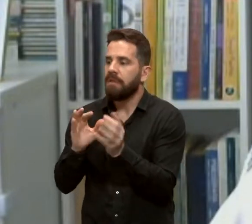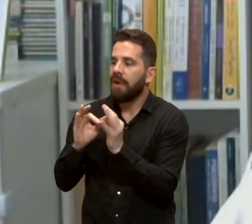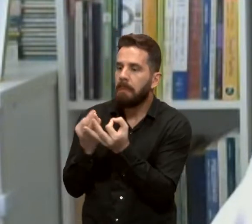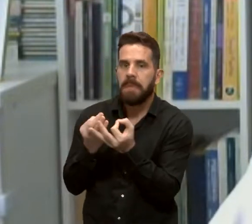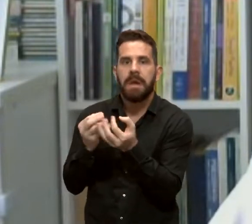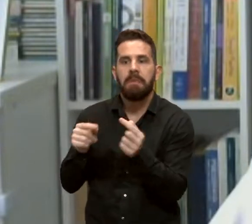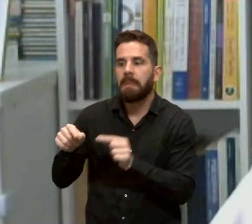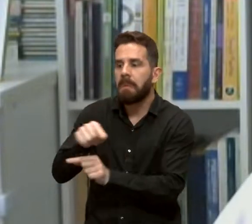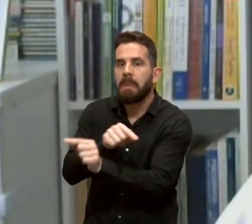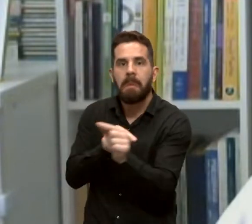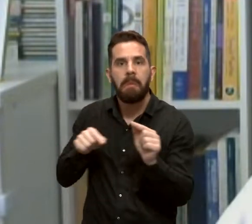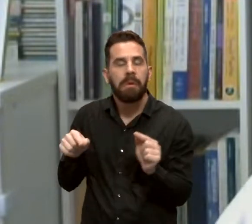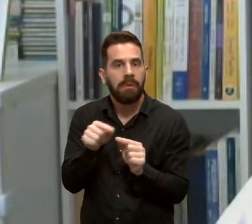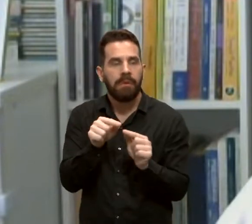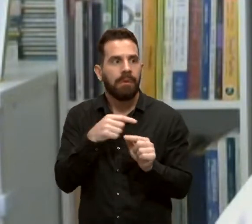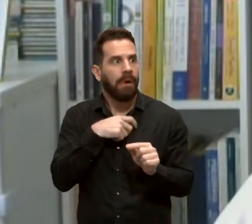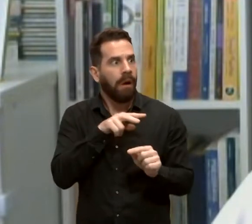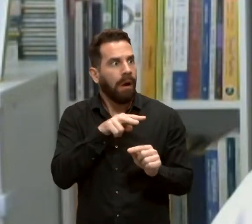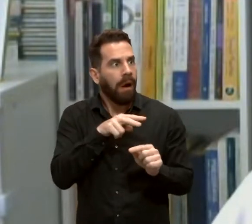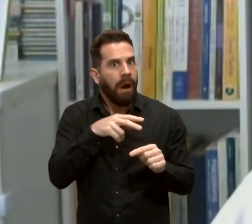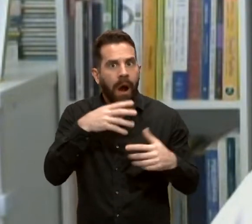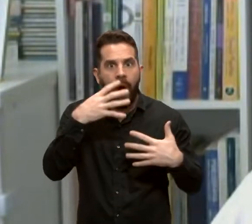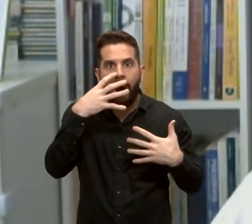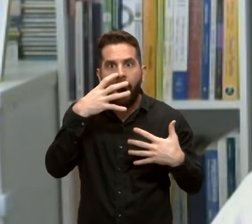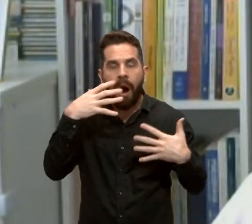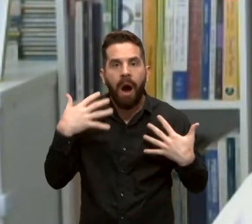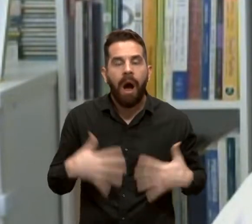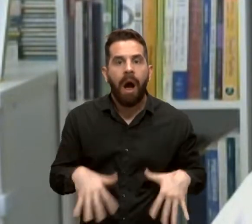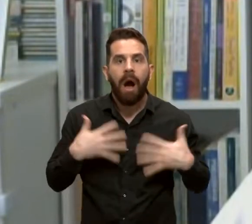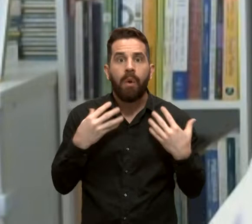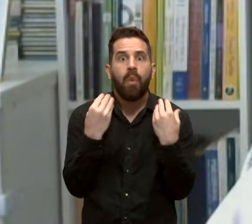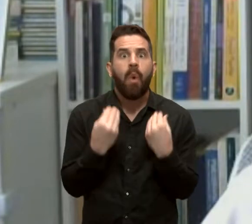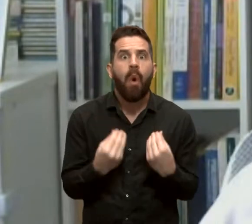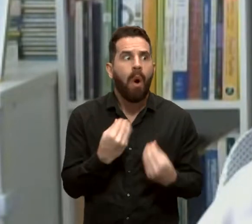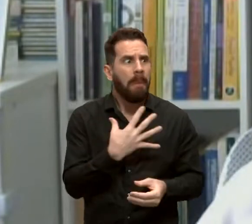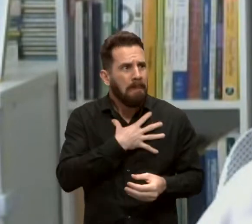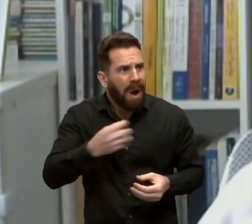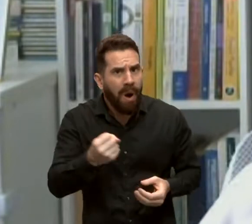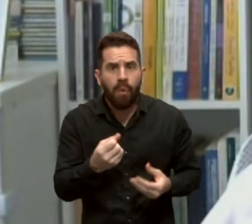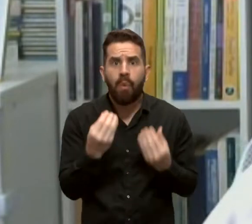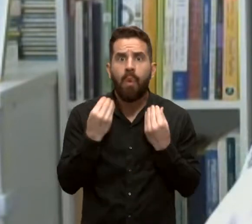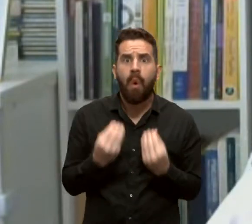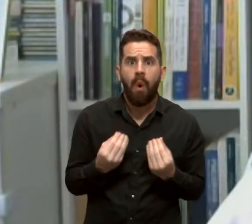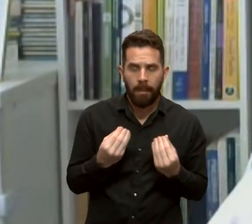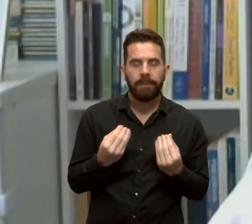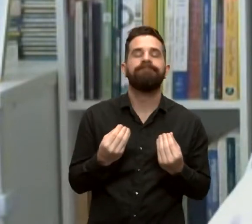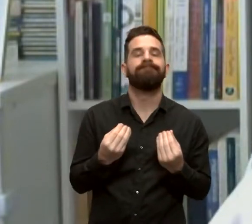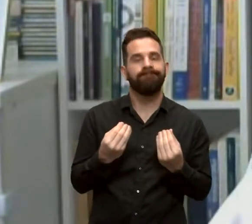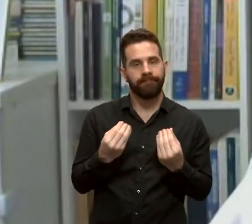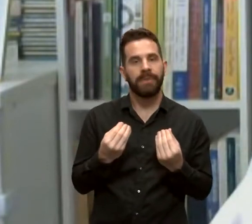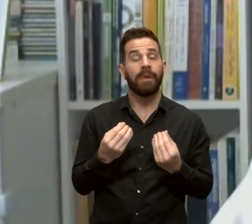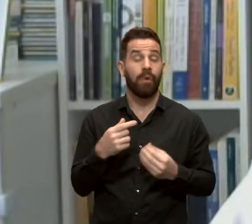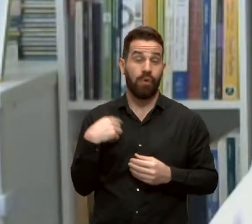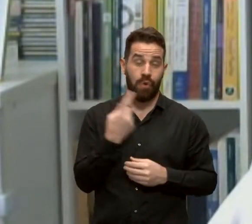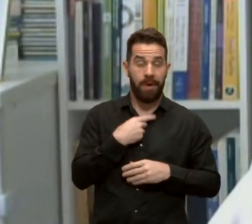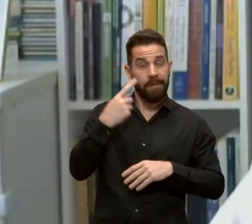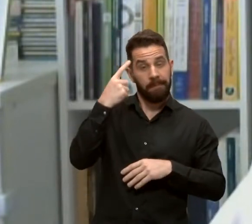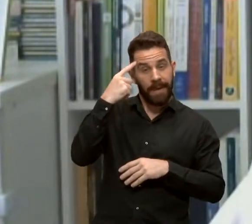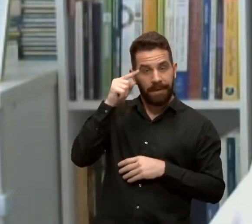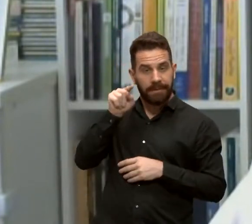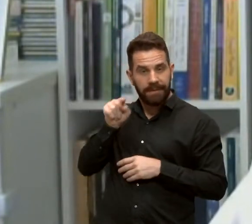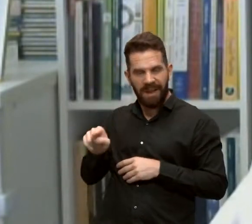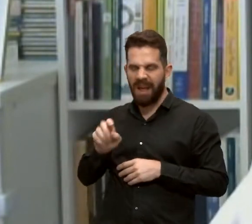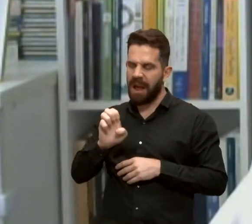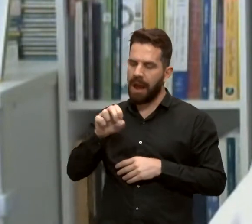pessoa. Então, nós temos que ter muita atenção com essas pessoas que nós chamamos de enlutados